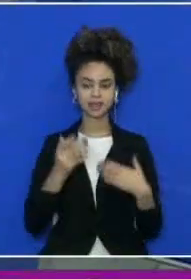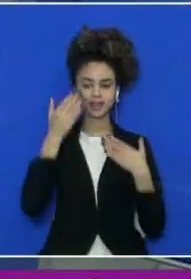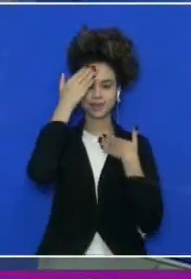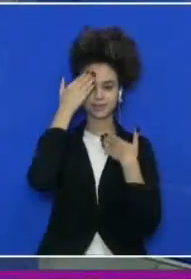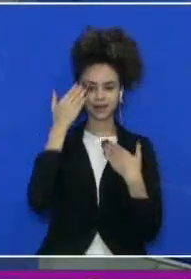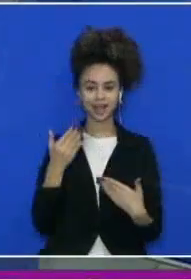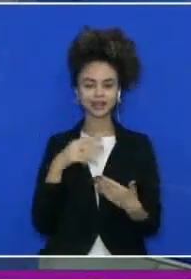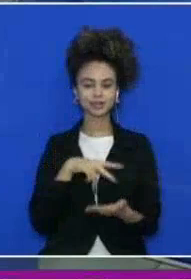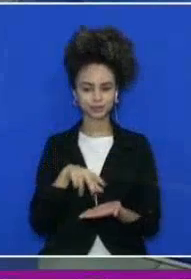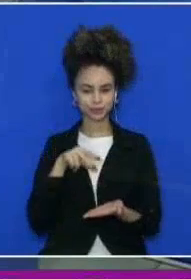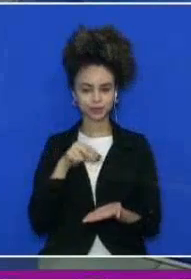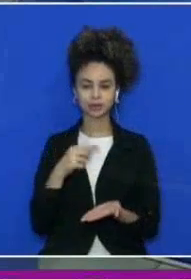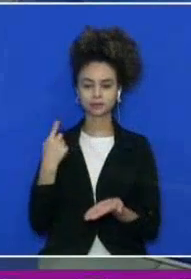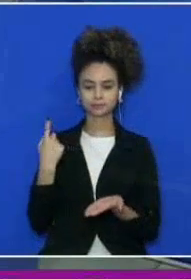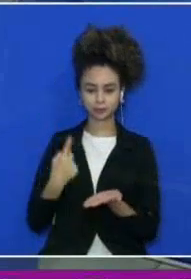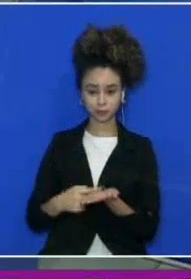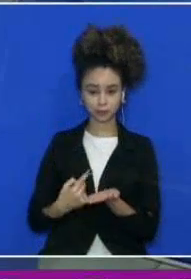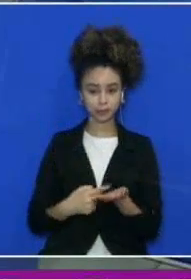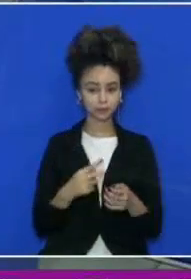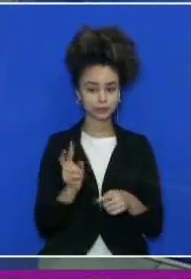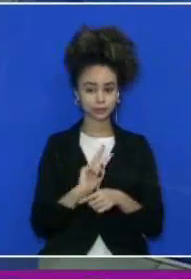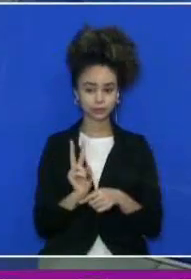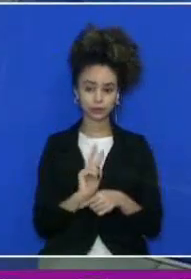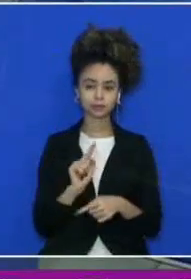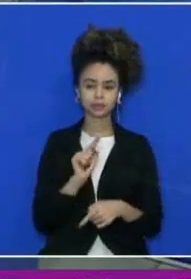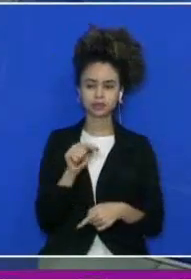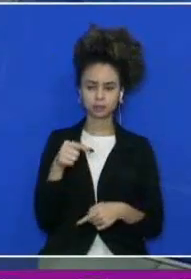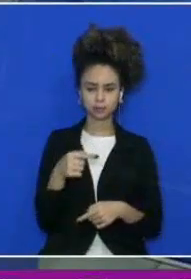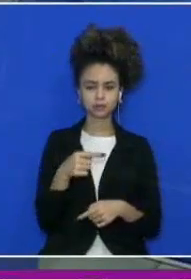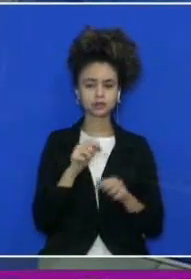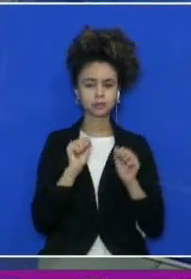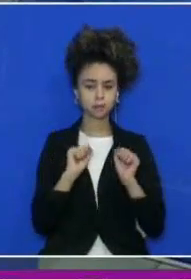obrigada. Sorteio realizado e validado pelas nossas auditoras. Daqui a